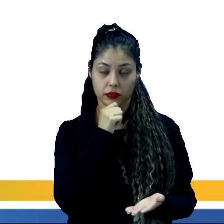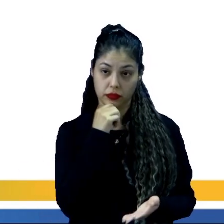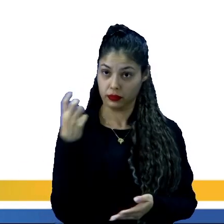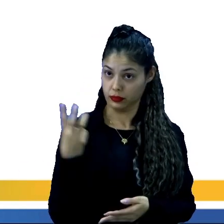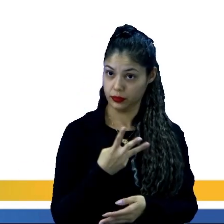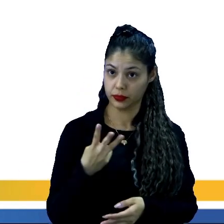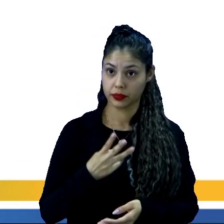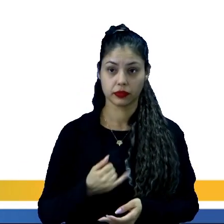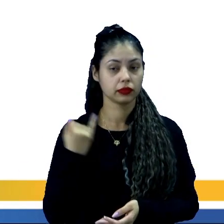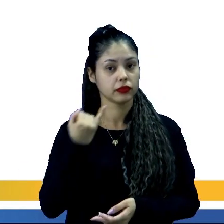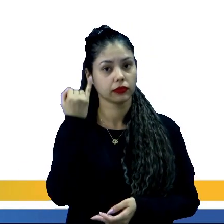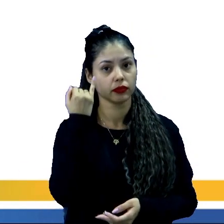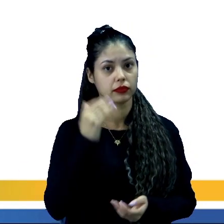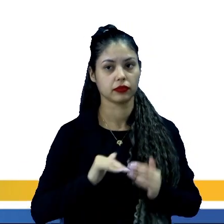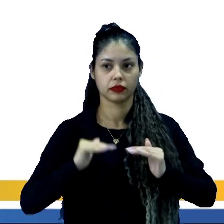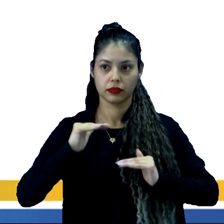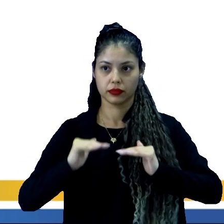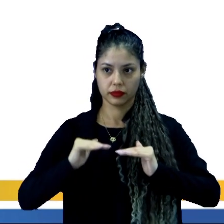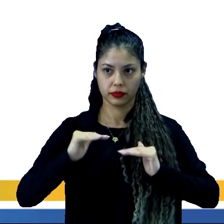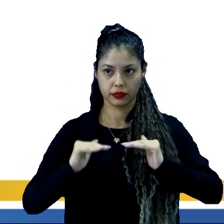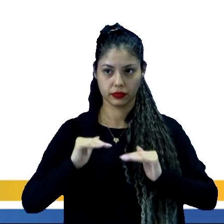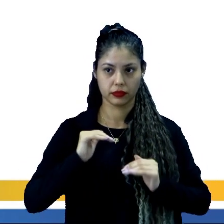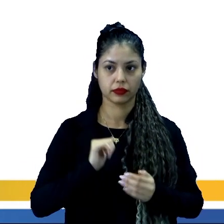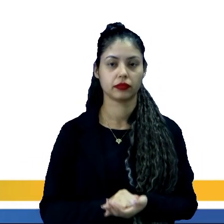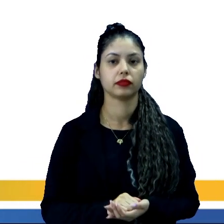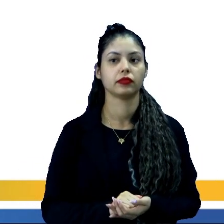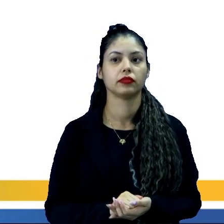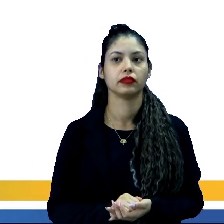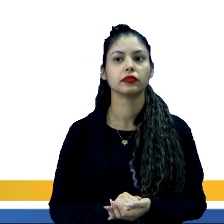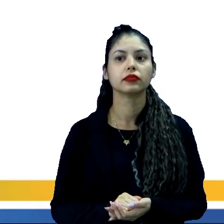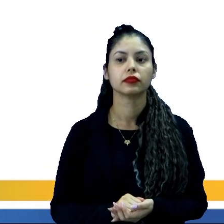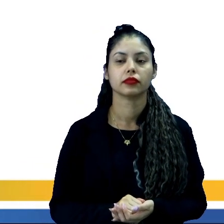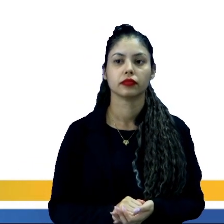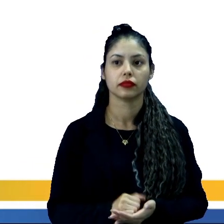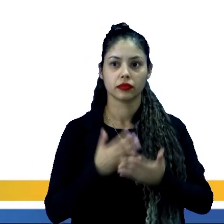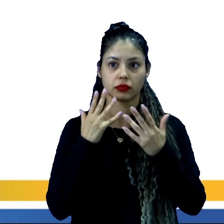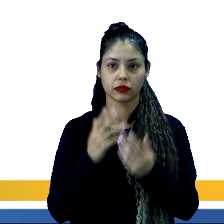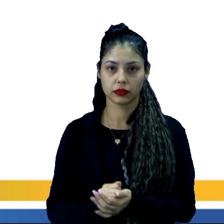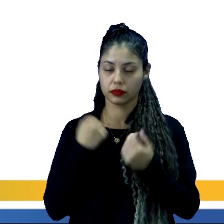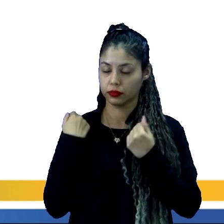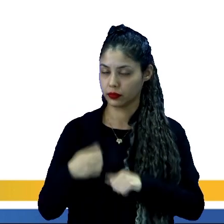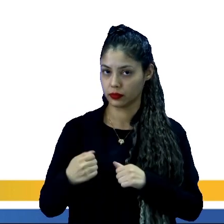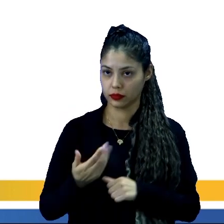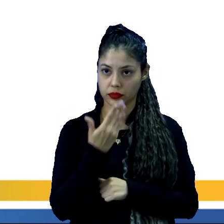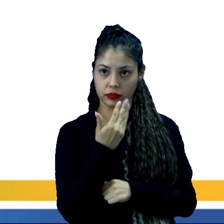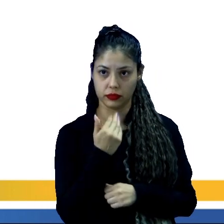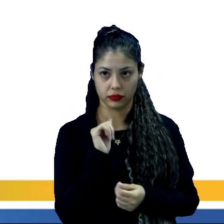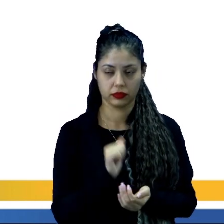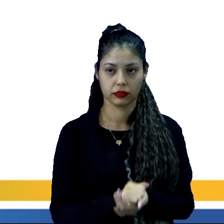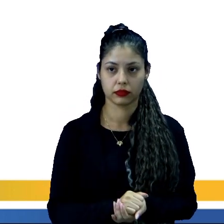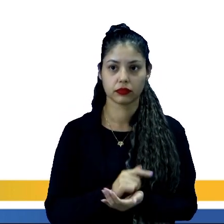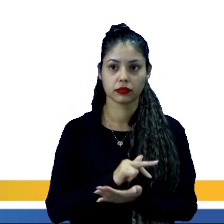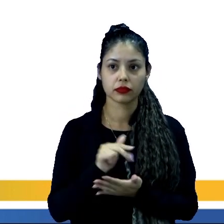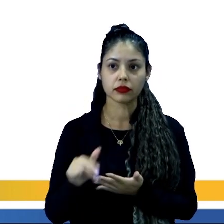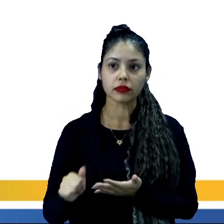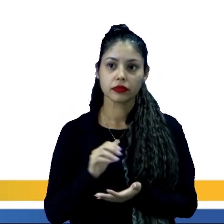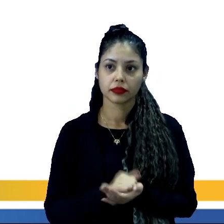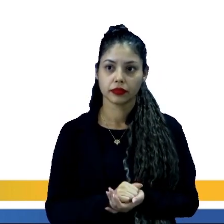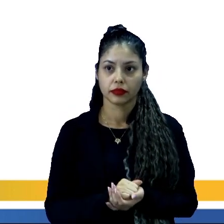o terceiro princípio ali, de uma alimentação saudável é o equilíbrio, né? Então a gente precisa comer ali, os